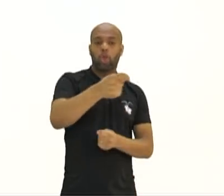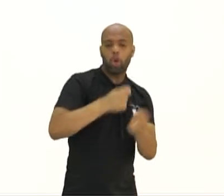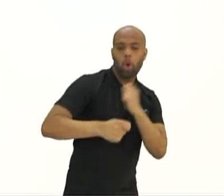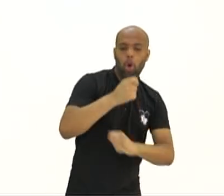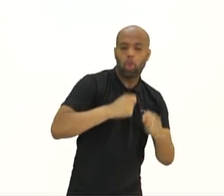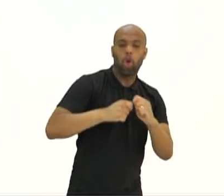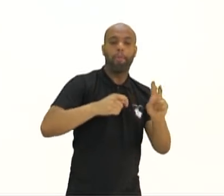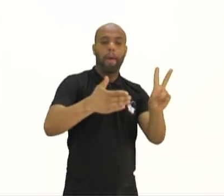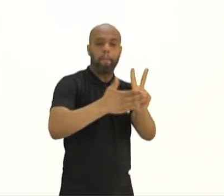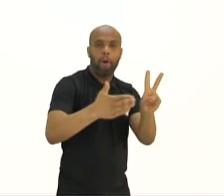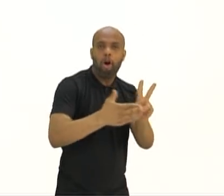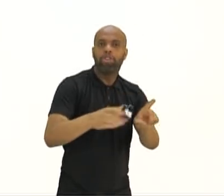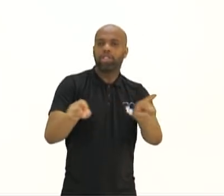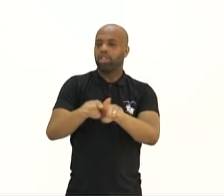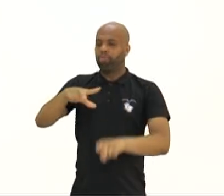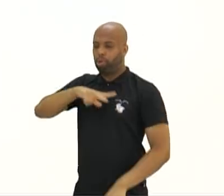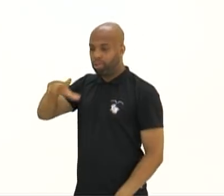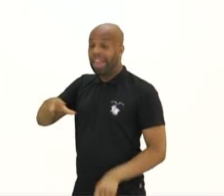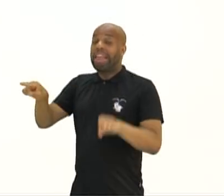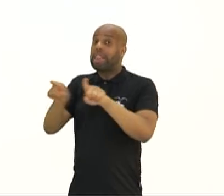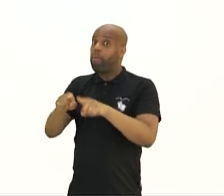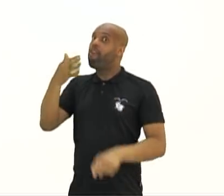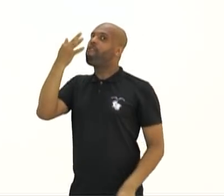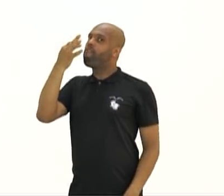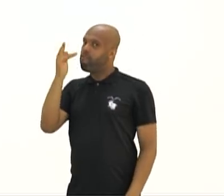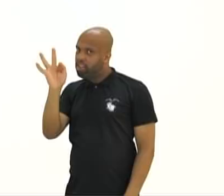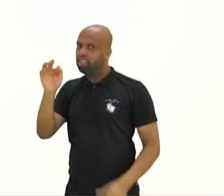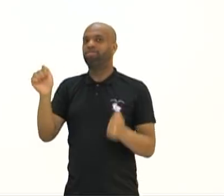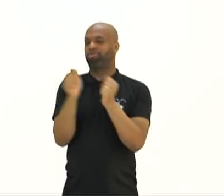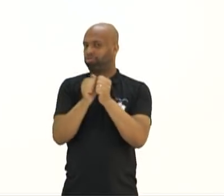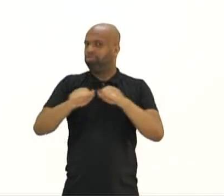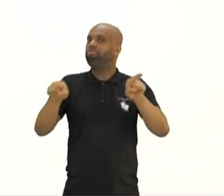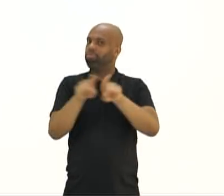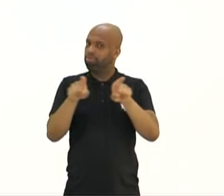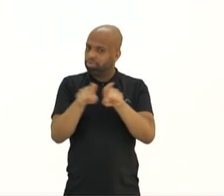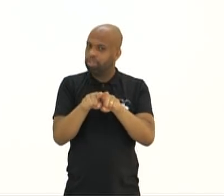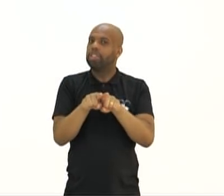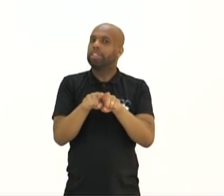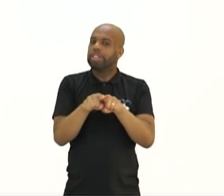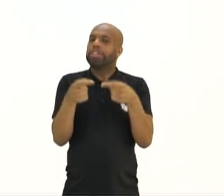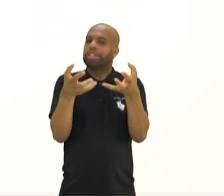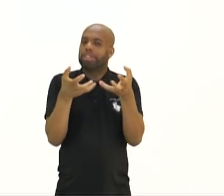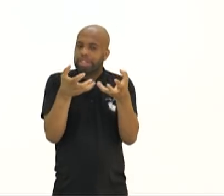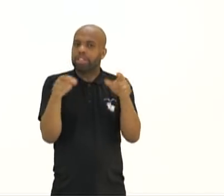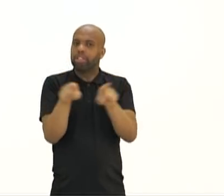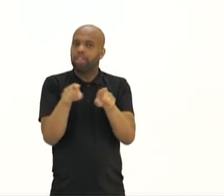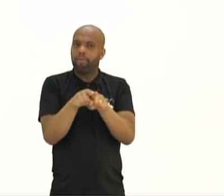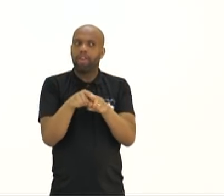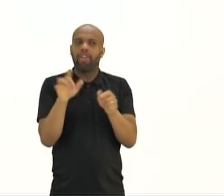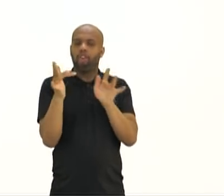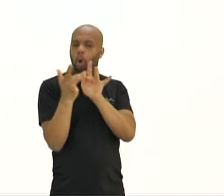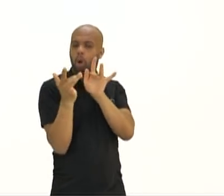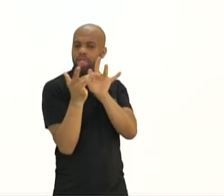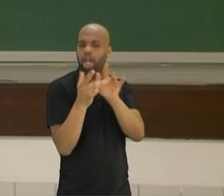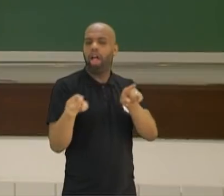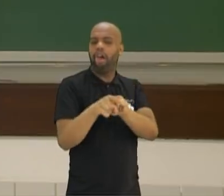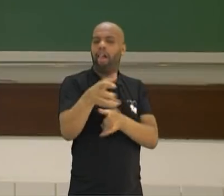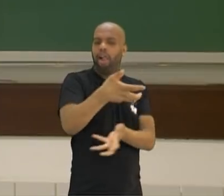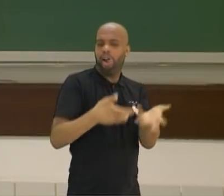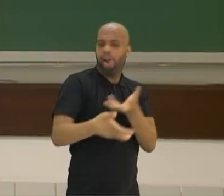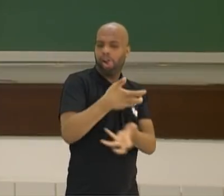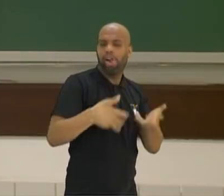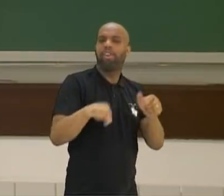indígenas, os portugueses e os franceses também, que também gostavam de fazer um contato, um comércio,